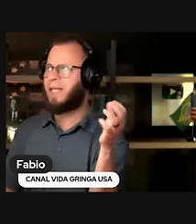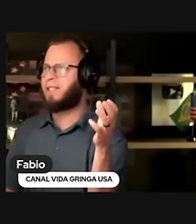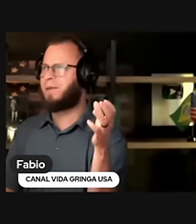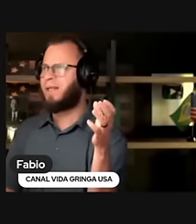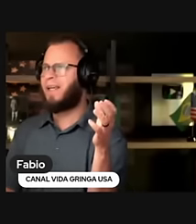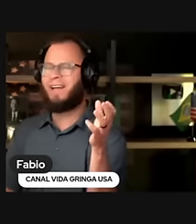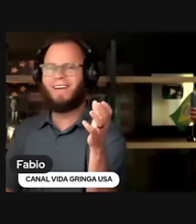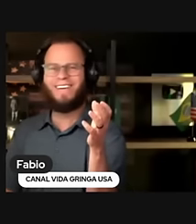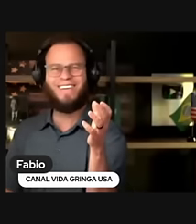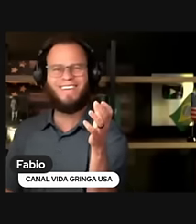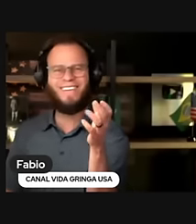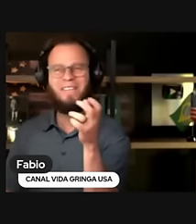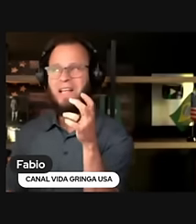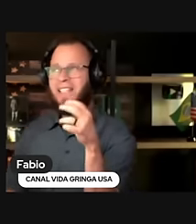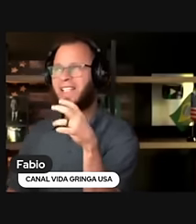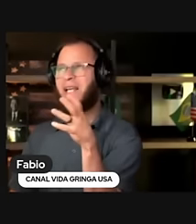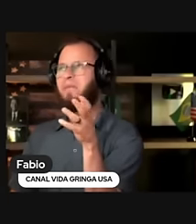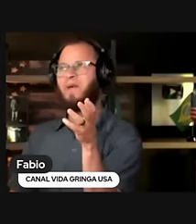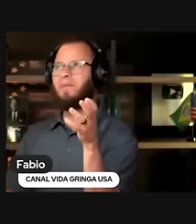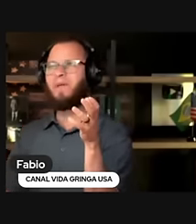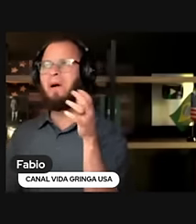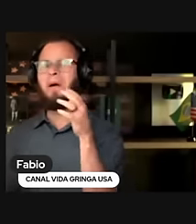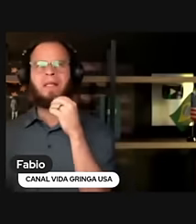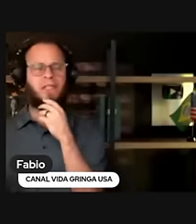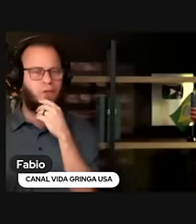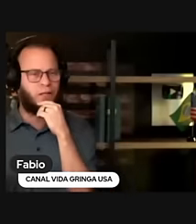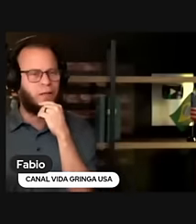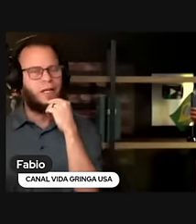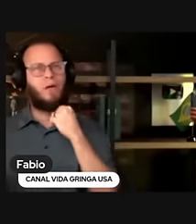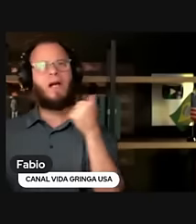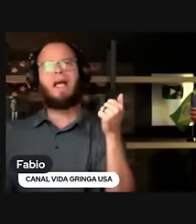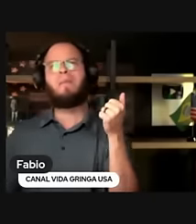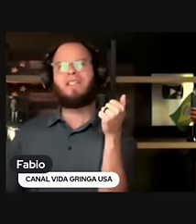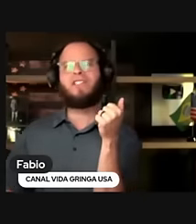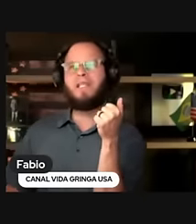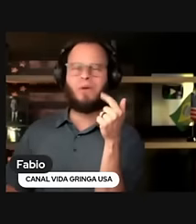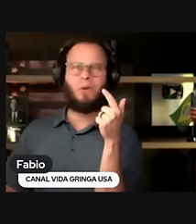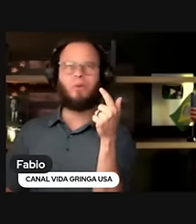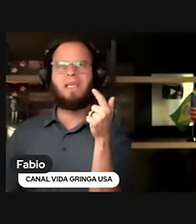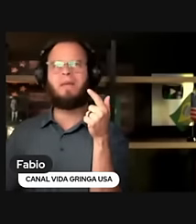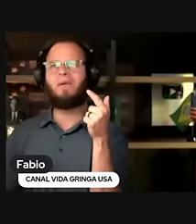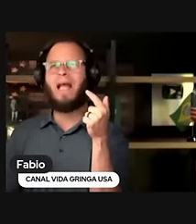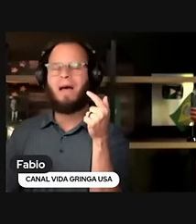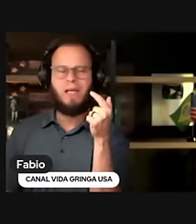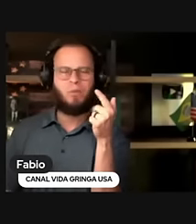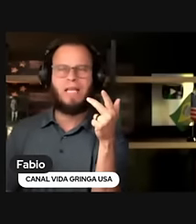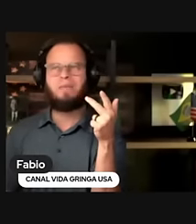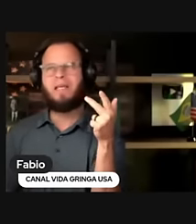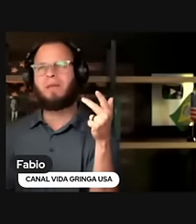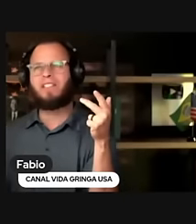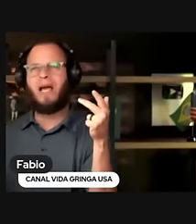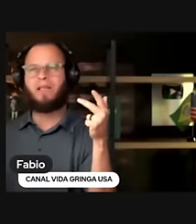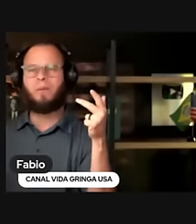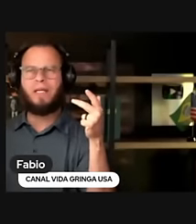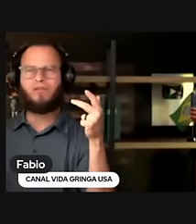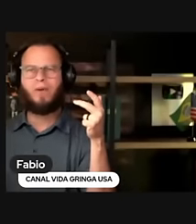ou seja seria muito pior deixa eu ver eu ganhar mais dinheiro economia melhorar os alimentos